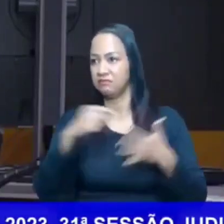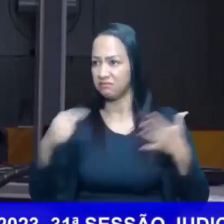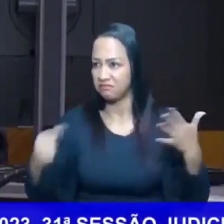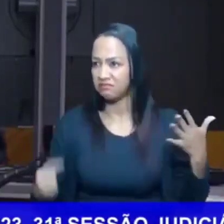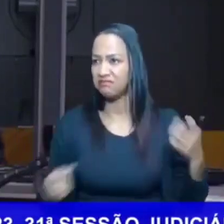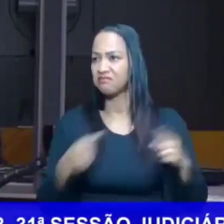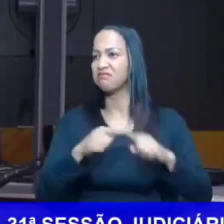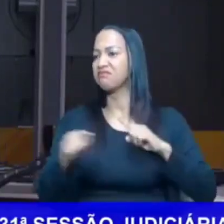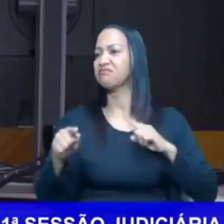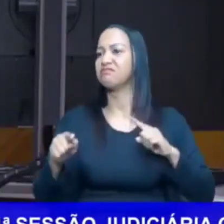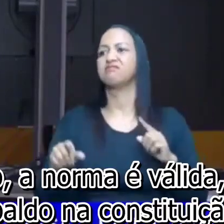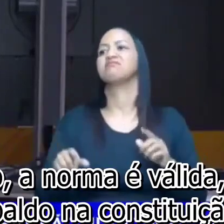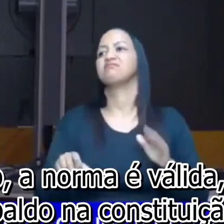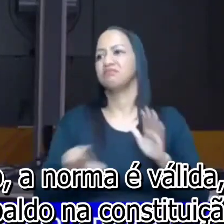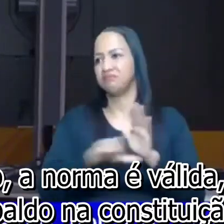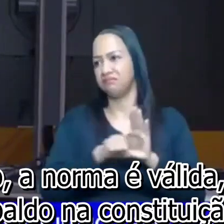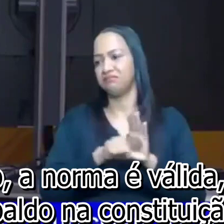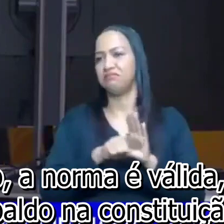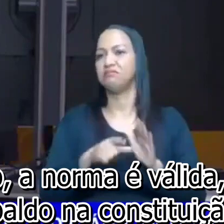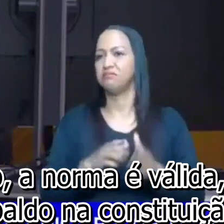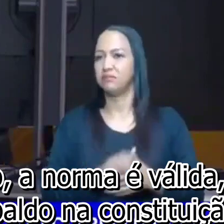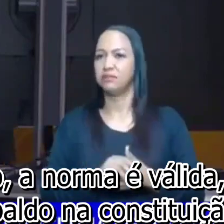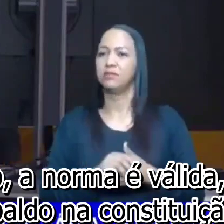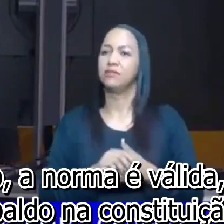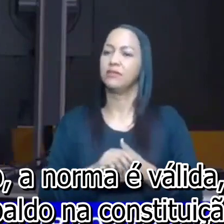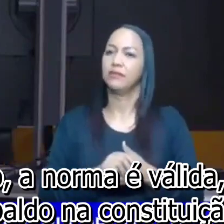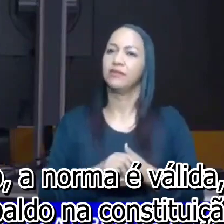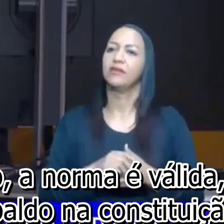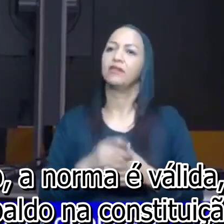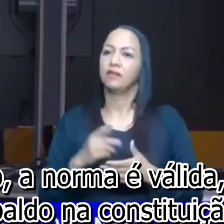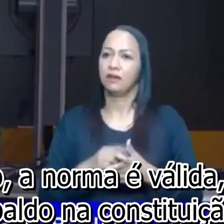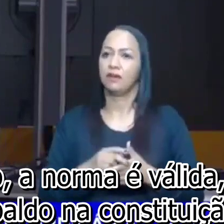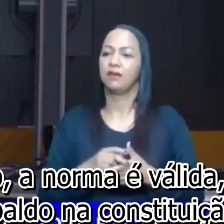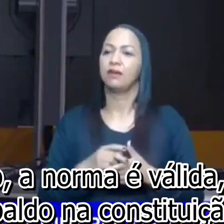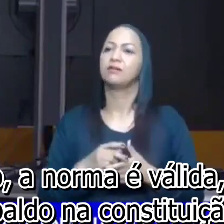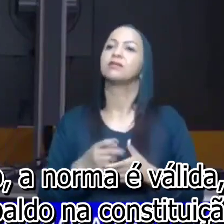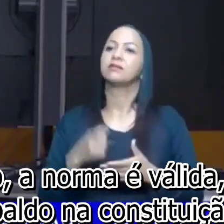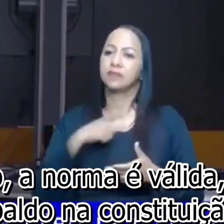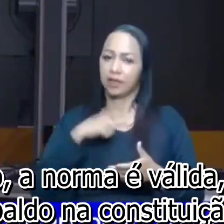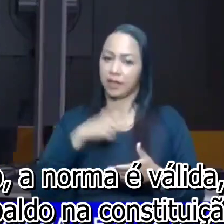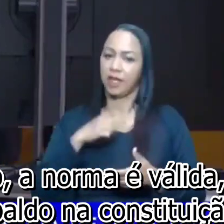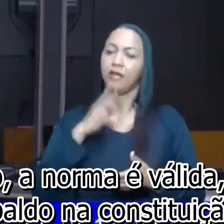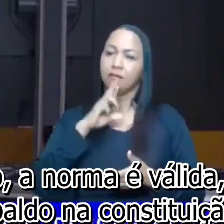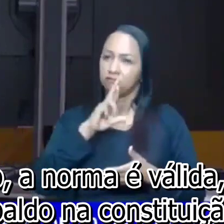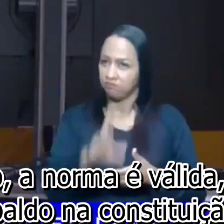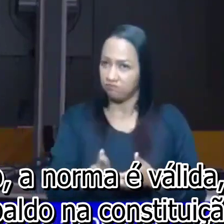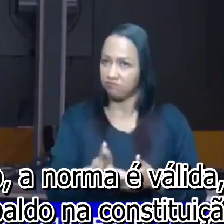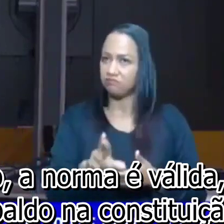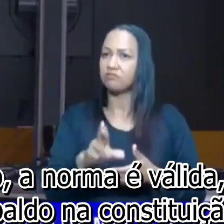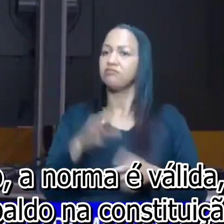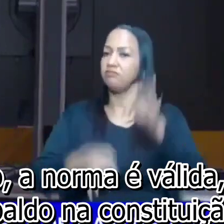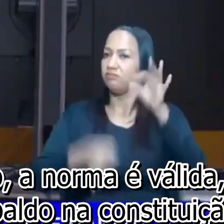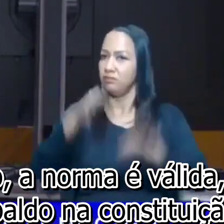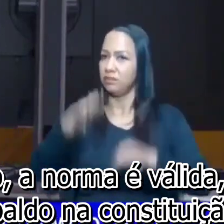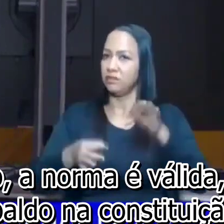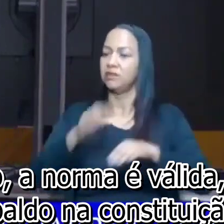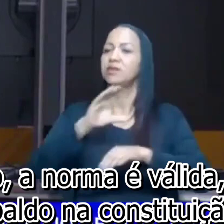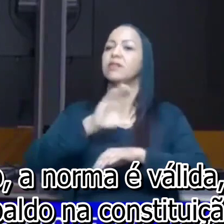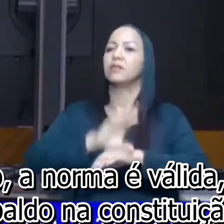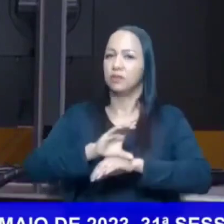inconstitucionalidade. O que, ao ver do Ministério Público Eleitoral, não é o caso. A norma é válida, encontra respaldo no ordenamento jurídico, encontra respaldo na